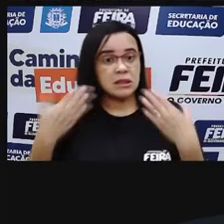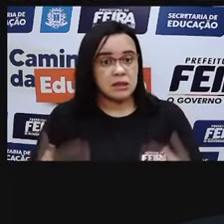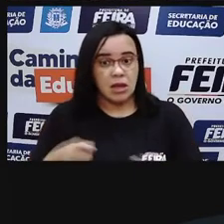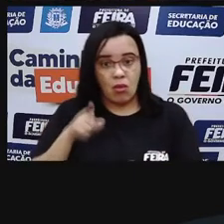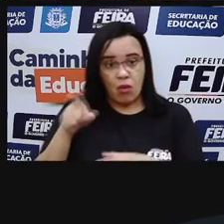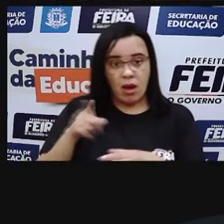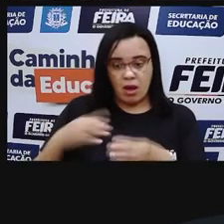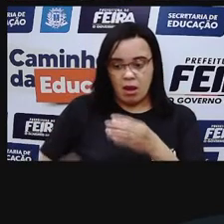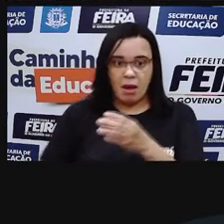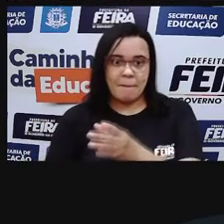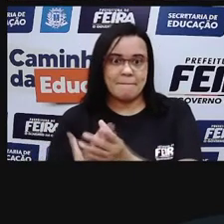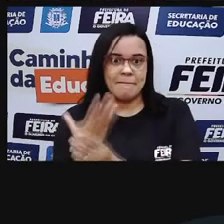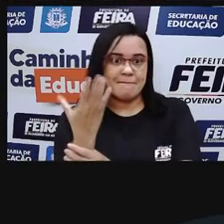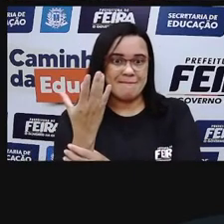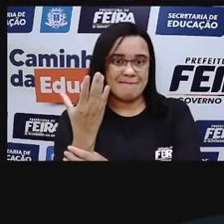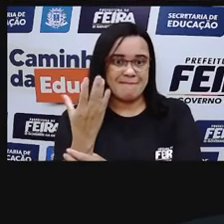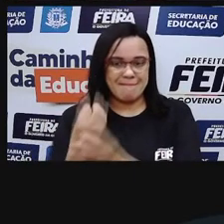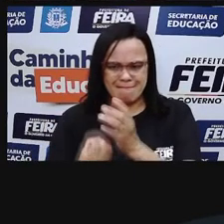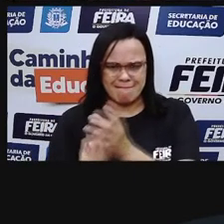né, células